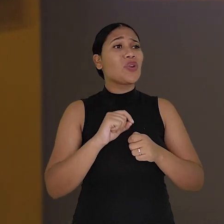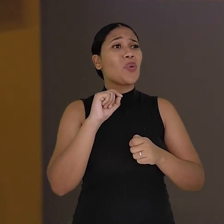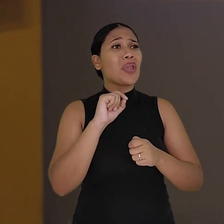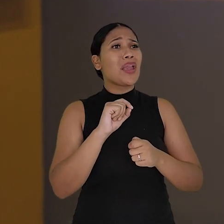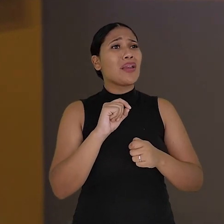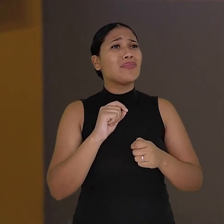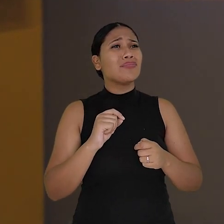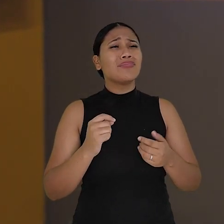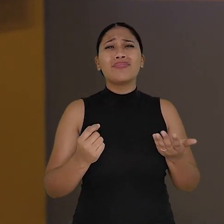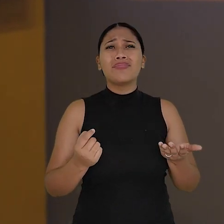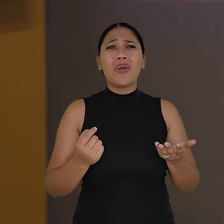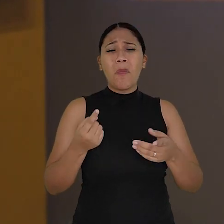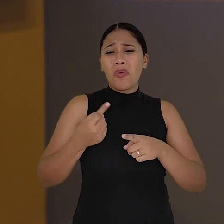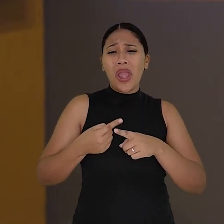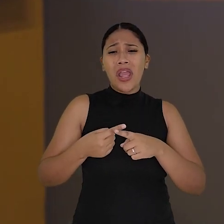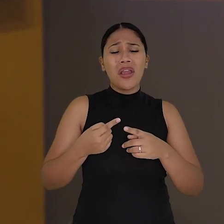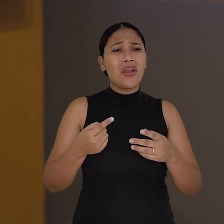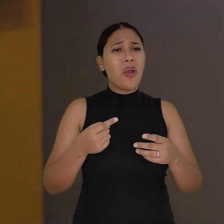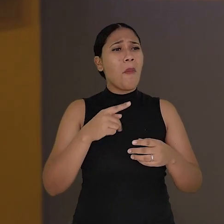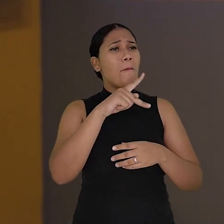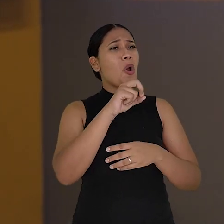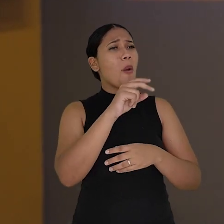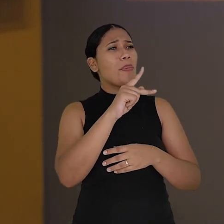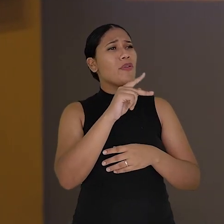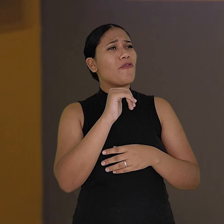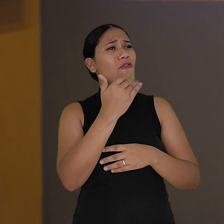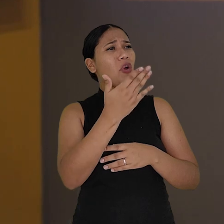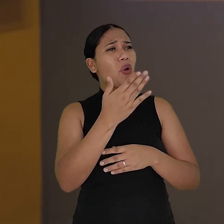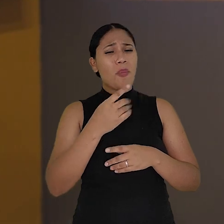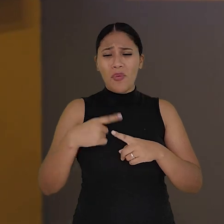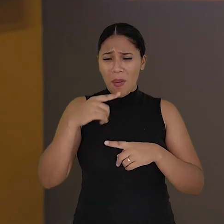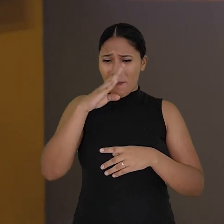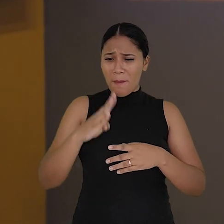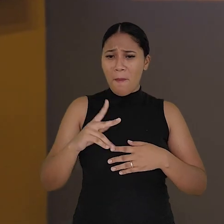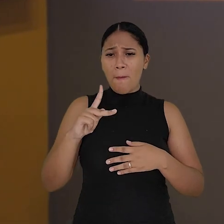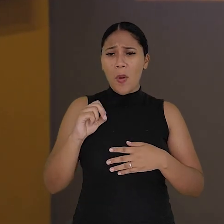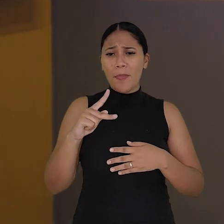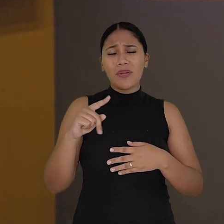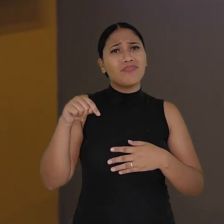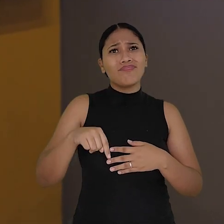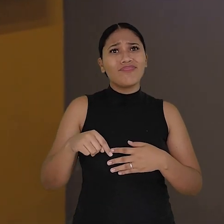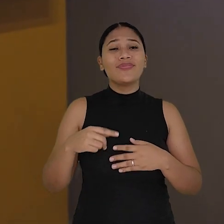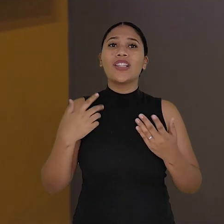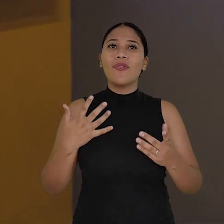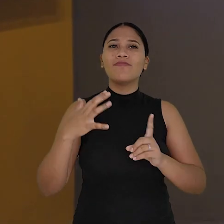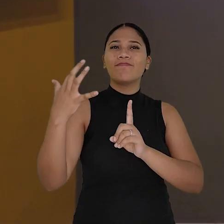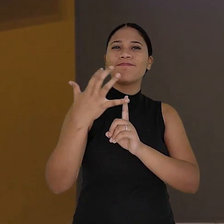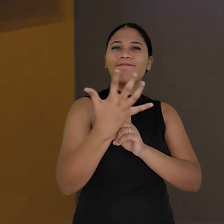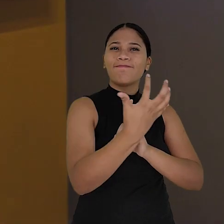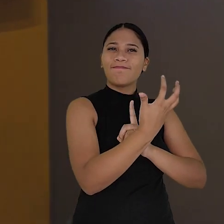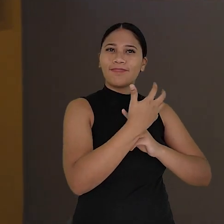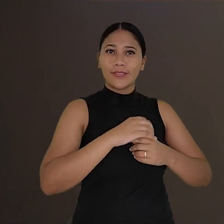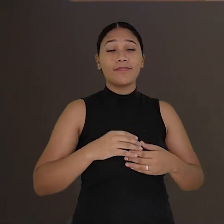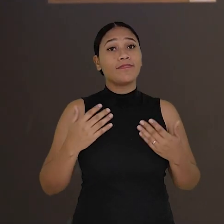o pop americano? Por que não faz o pop brasileiro, né? Então, aí ele vai se inspirar em todas essas